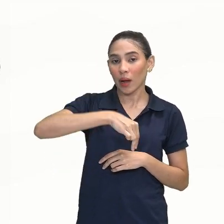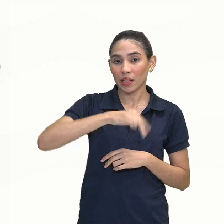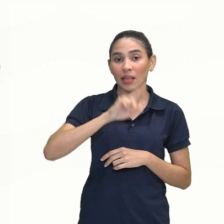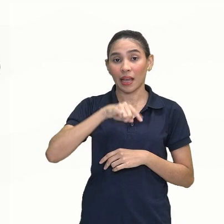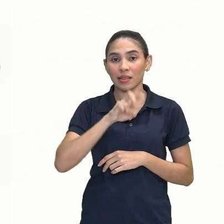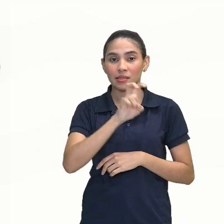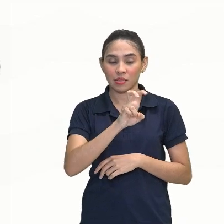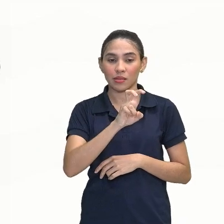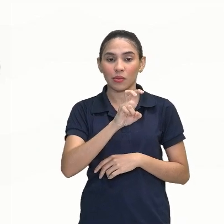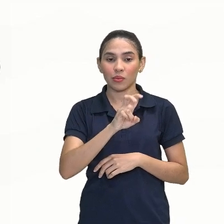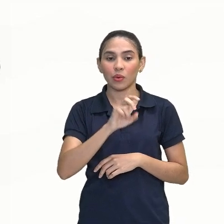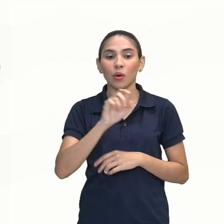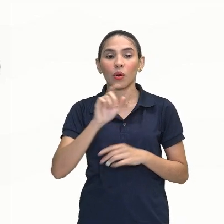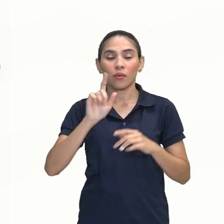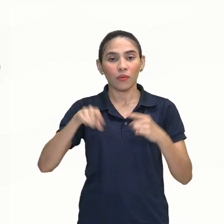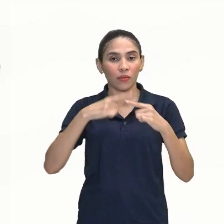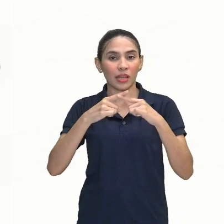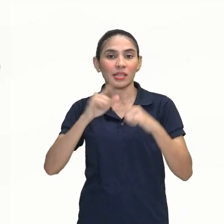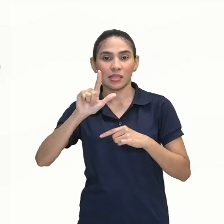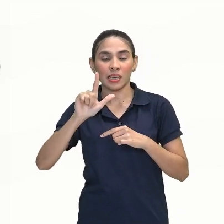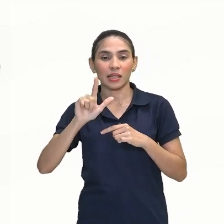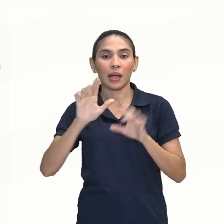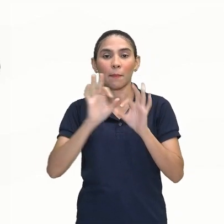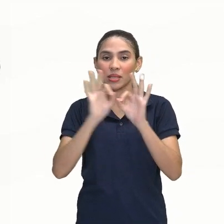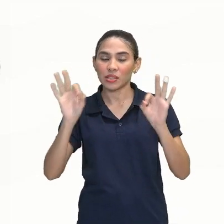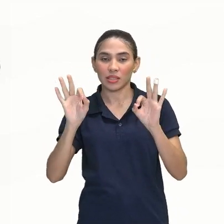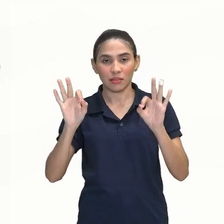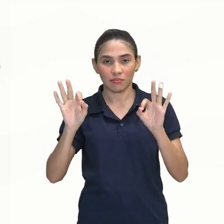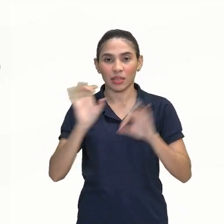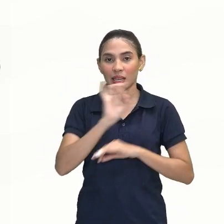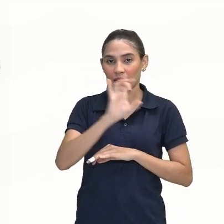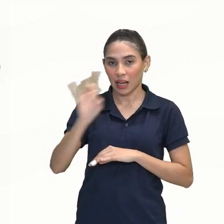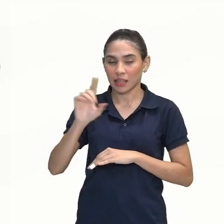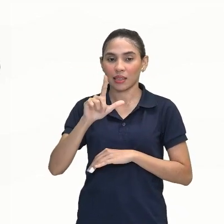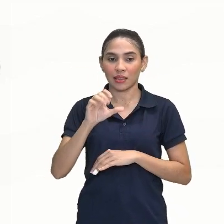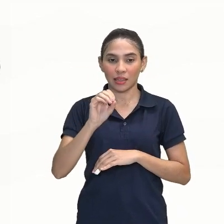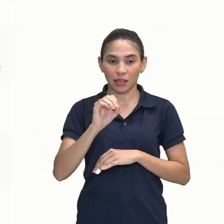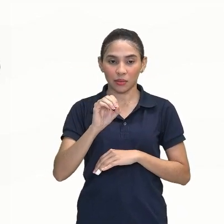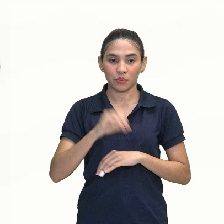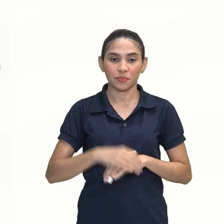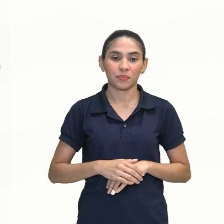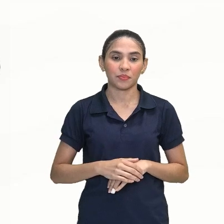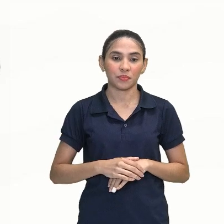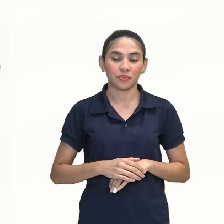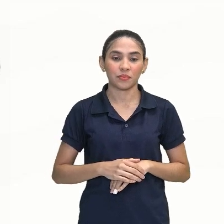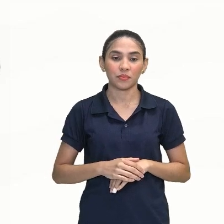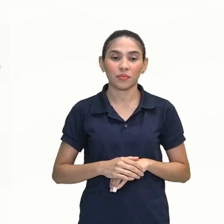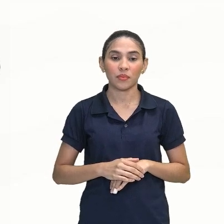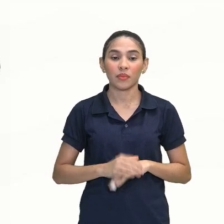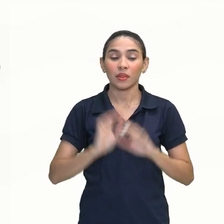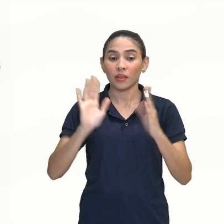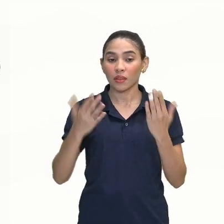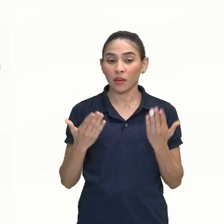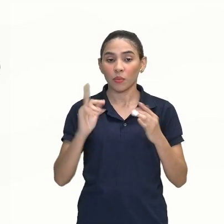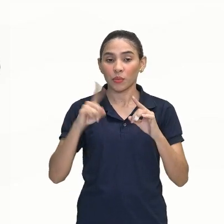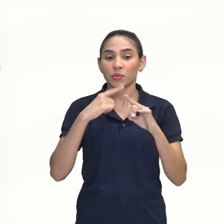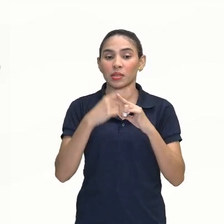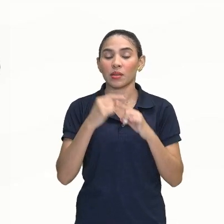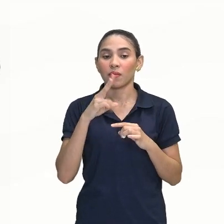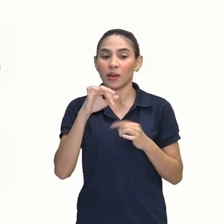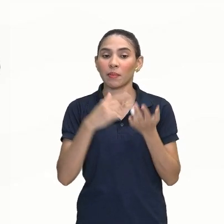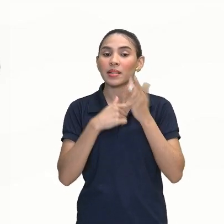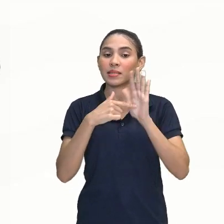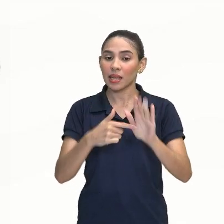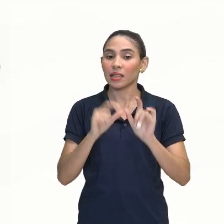5. E o L, a medida de cada um dos lados, tá bom? E essa multiplicação, ela vai nos dar